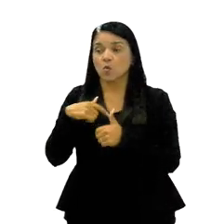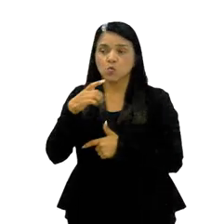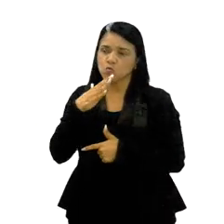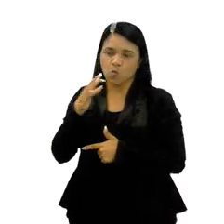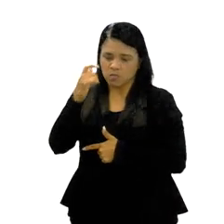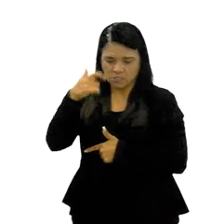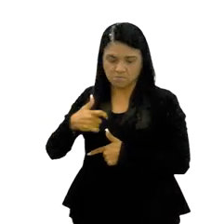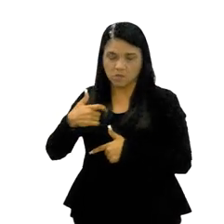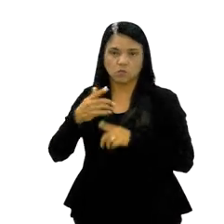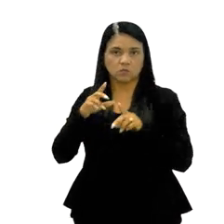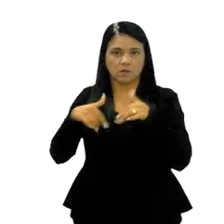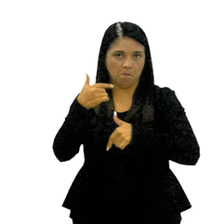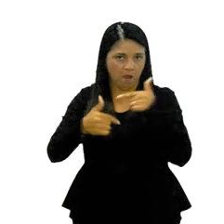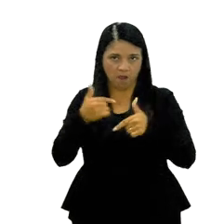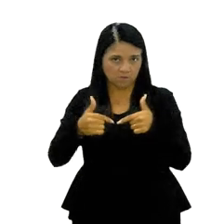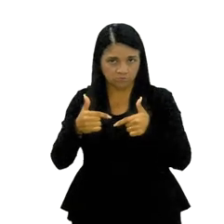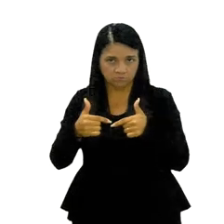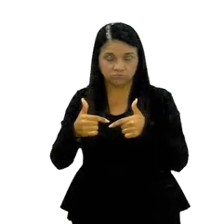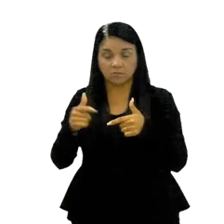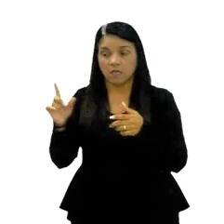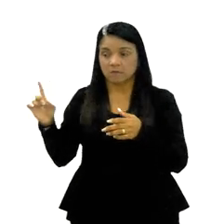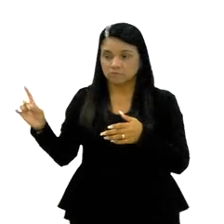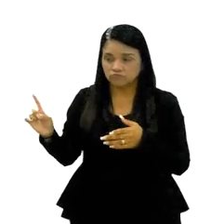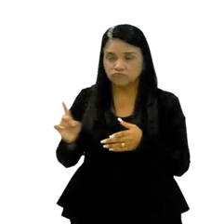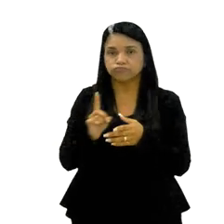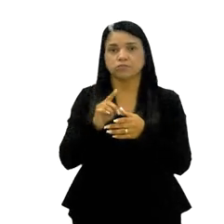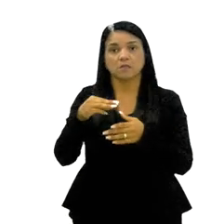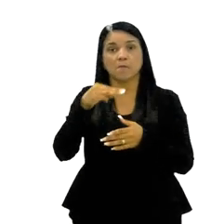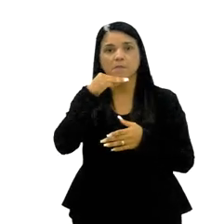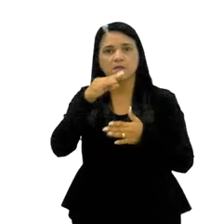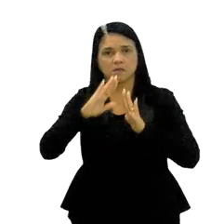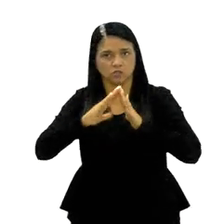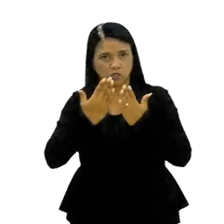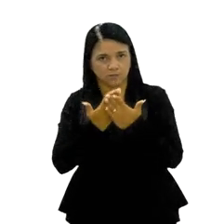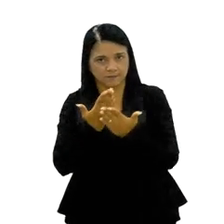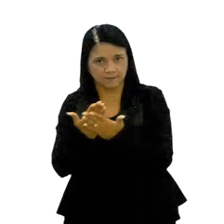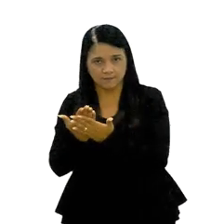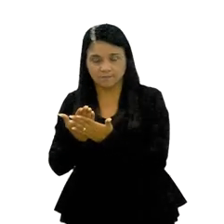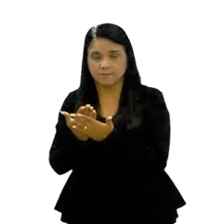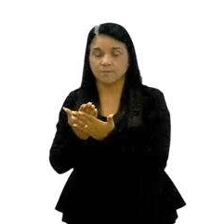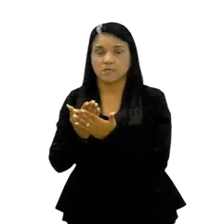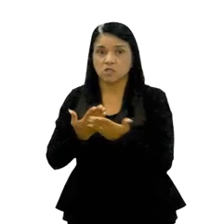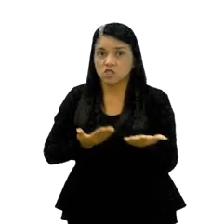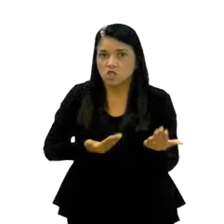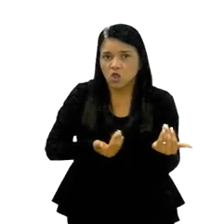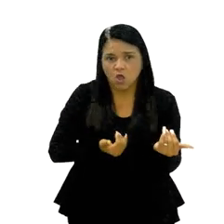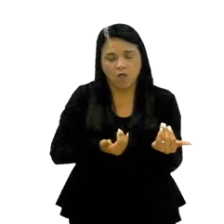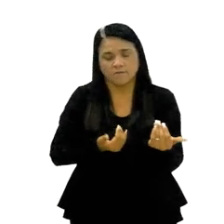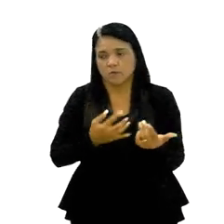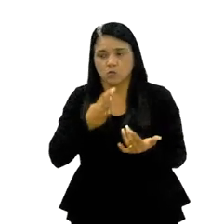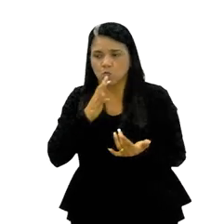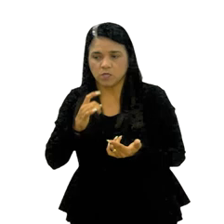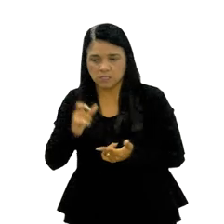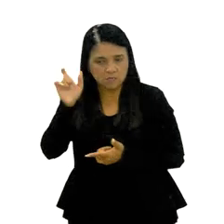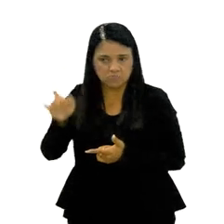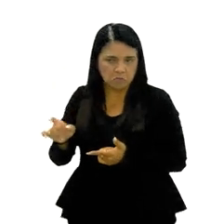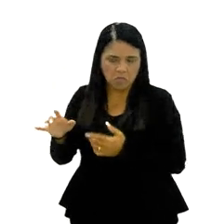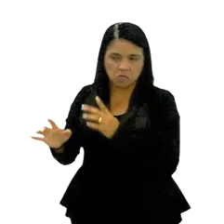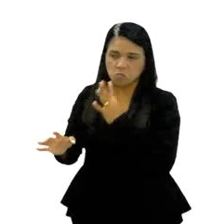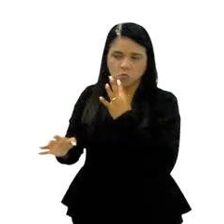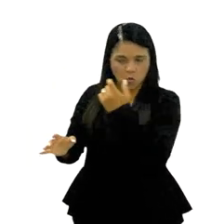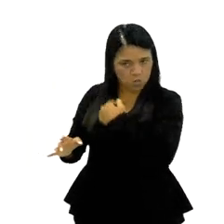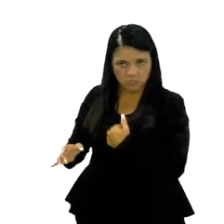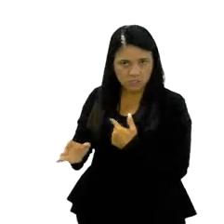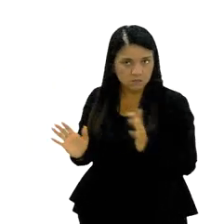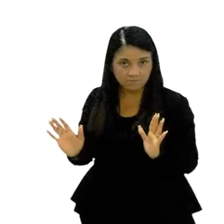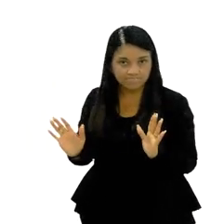ele não conhecia, o meu trabalho. Basicamente, ele chegou também na Mangueira muito cru, muito novo. E nós não nos conhecíamos, ele não conhecia o meu